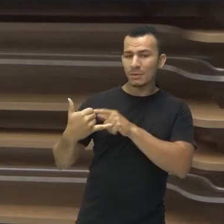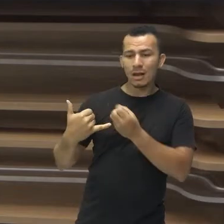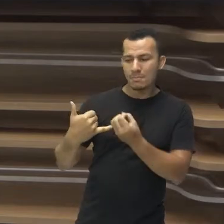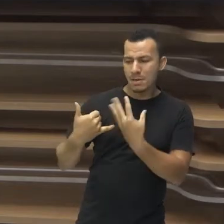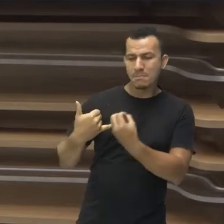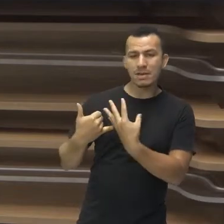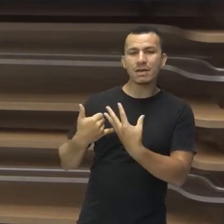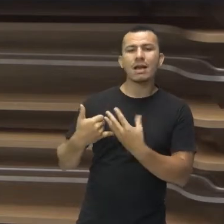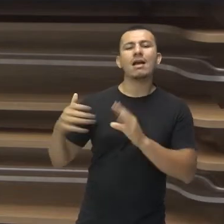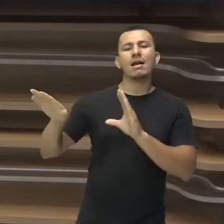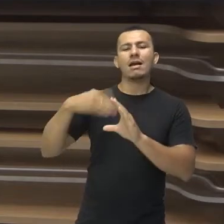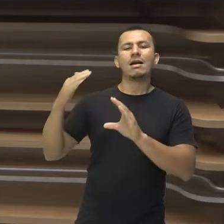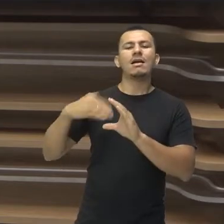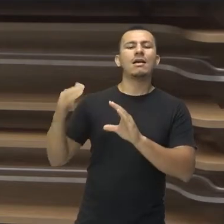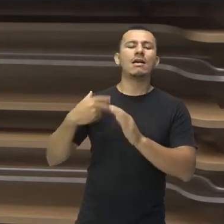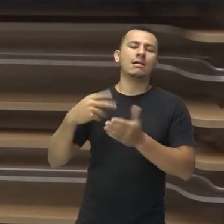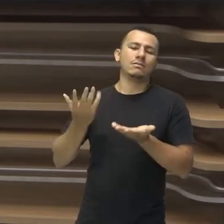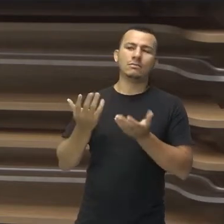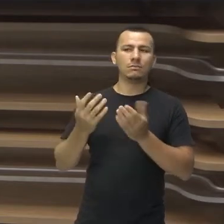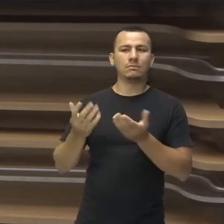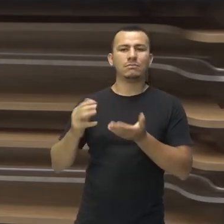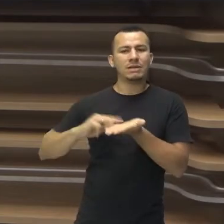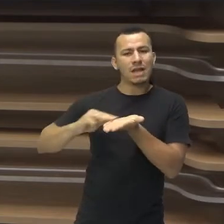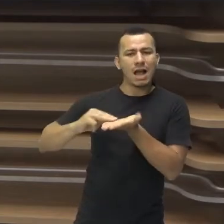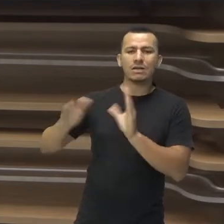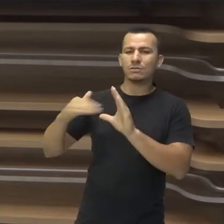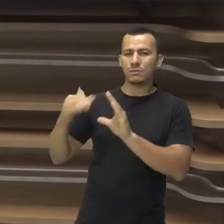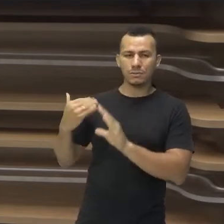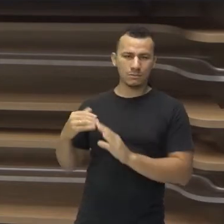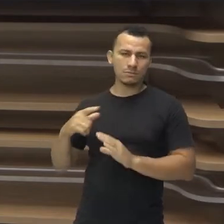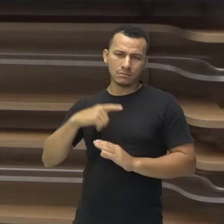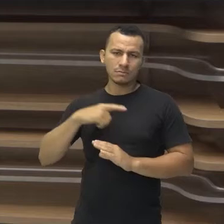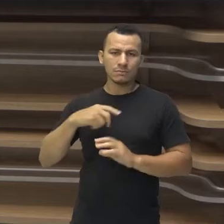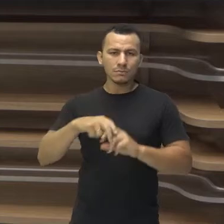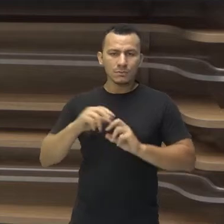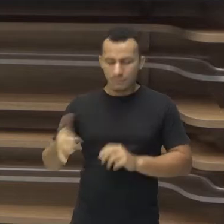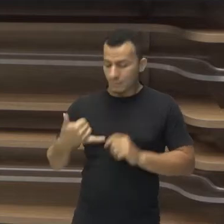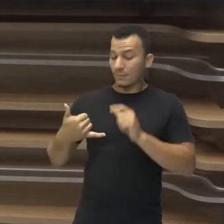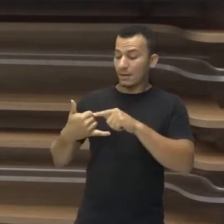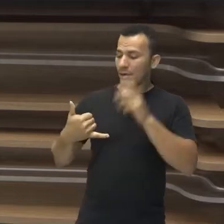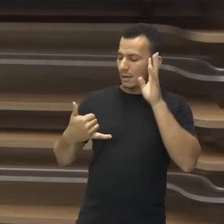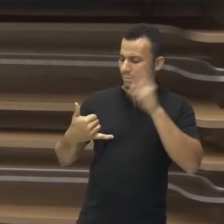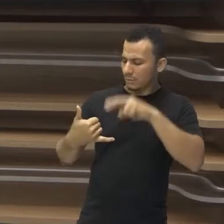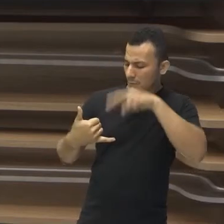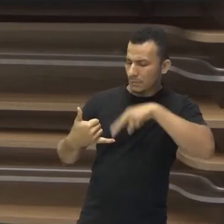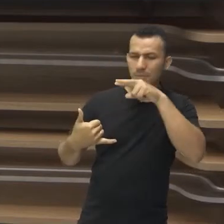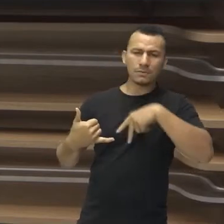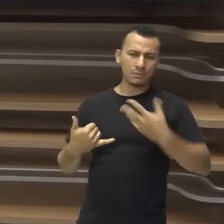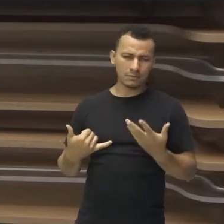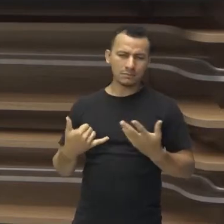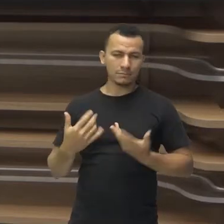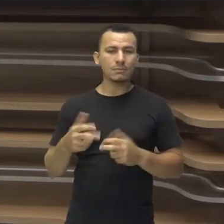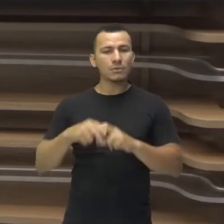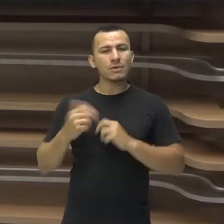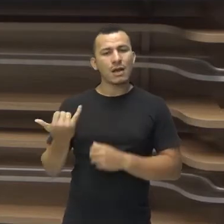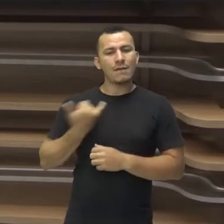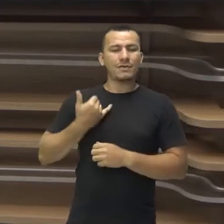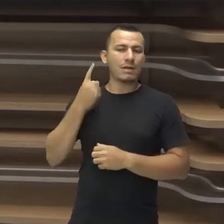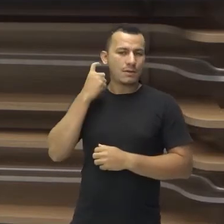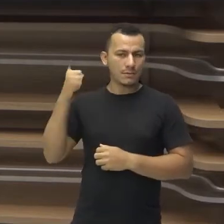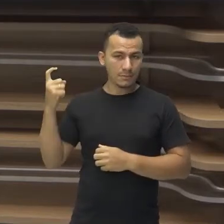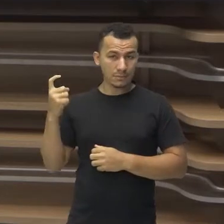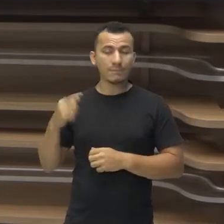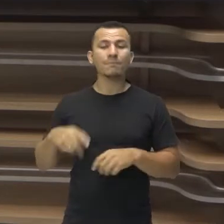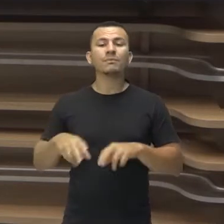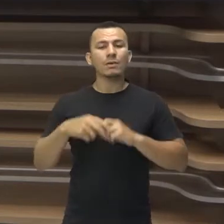você vai dizer, olha, recebi uma mensagem, um e-mail, algo parecido, né, chegou ali uma notificação. Aí você vai poder visualizar. Da mesma forma, a gente vai